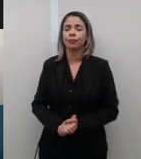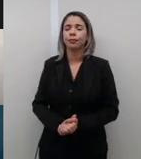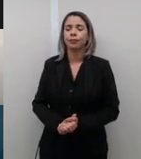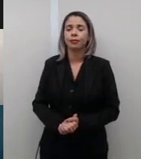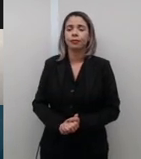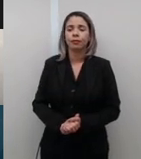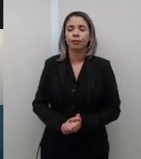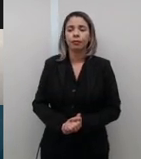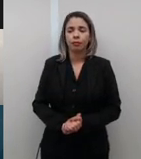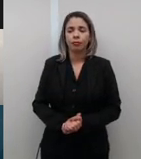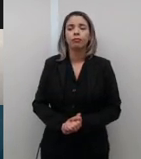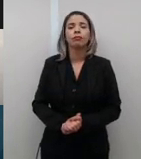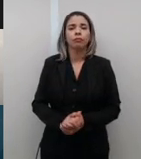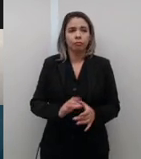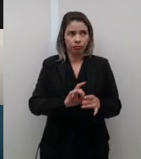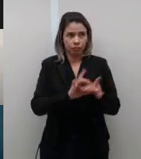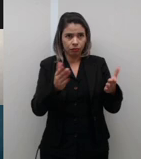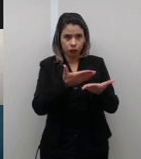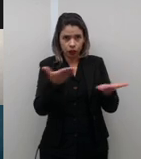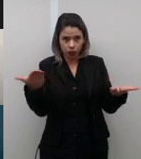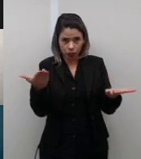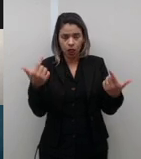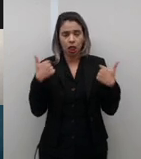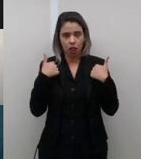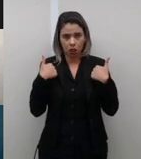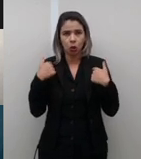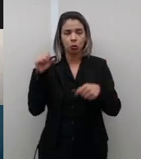Perfeitamente. Os demais